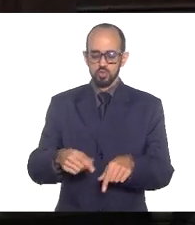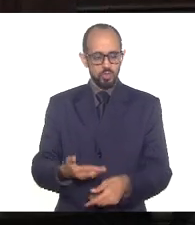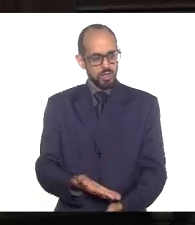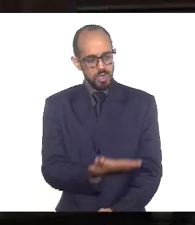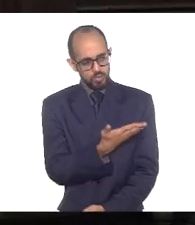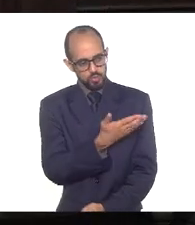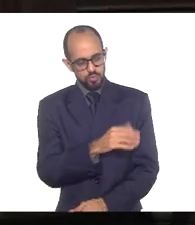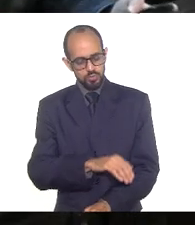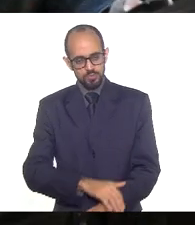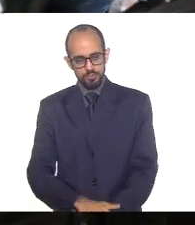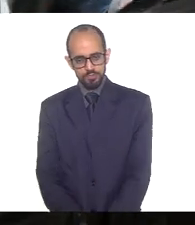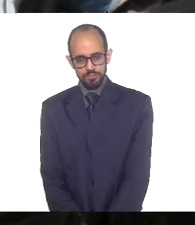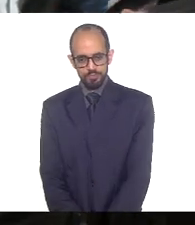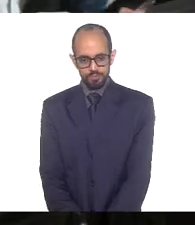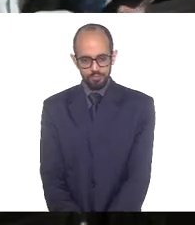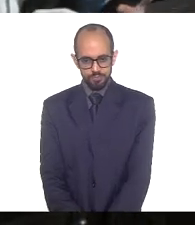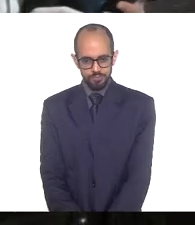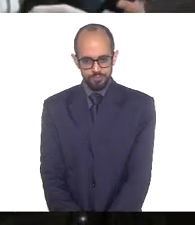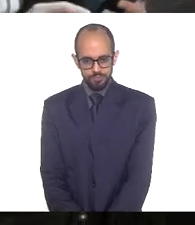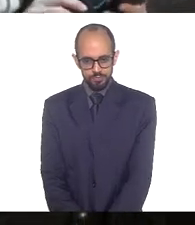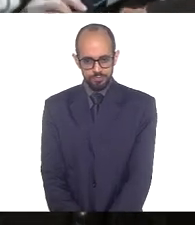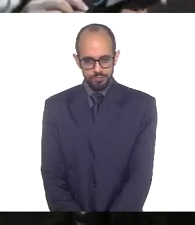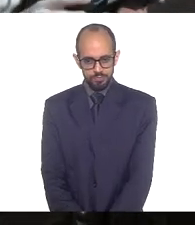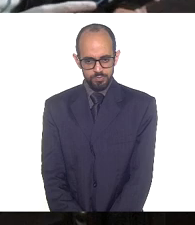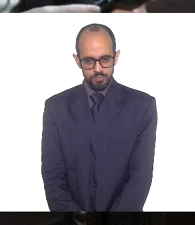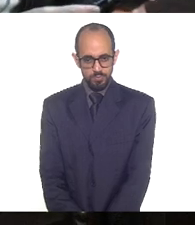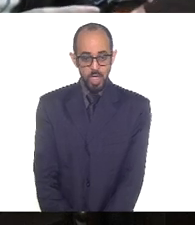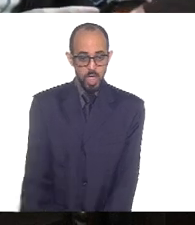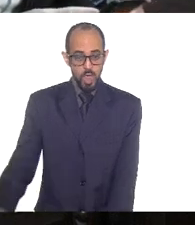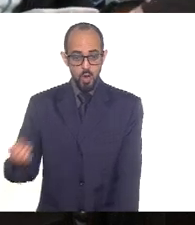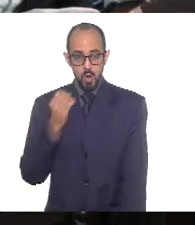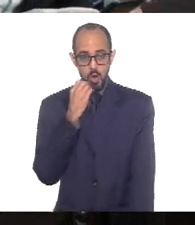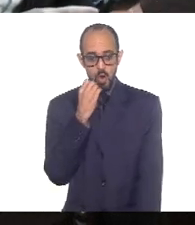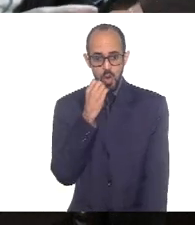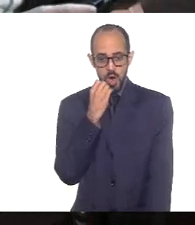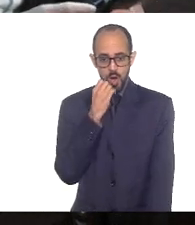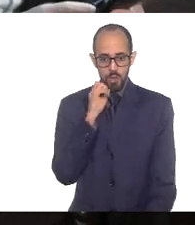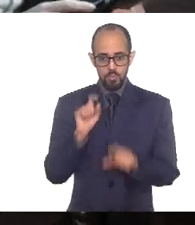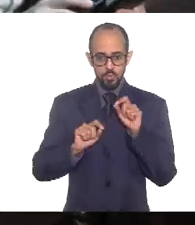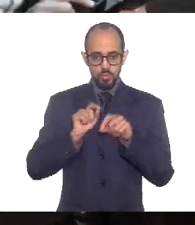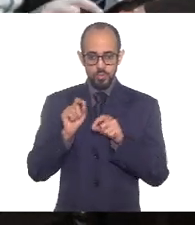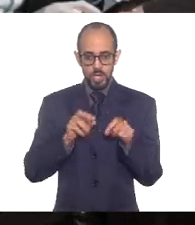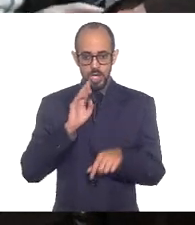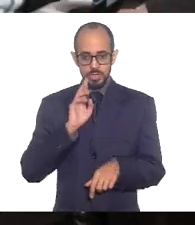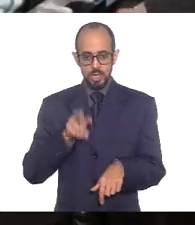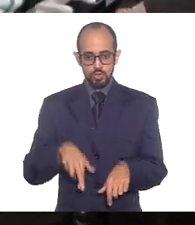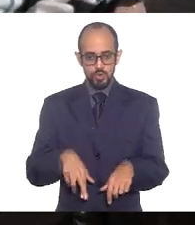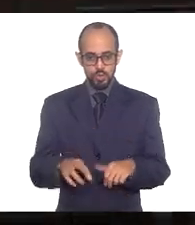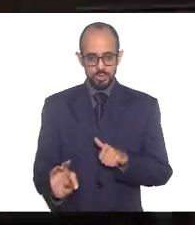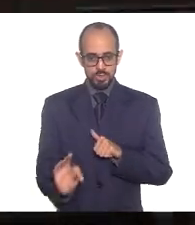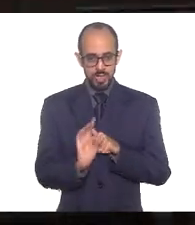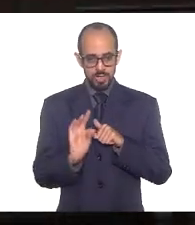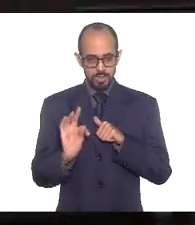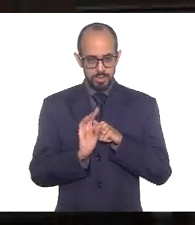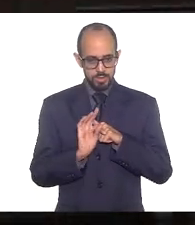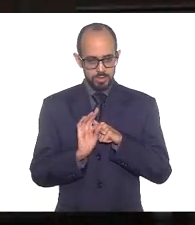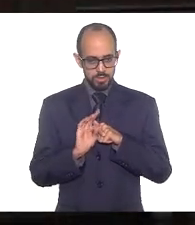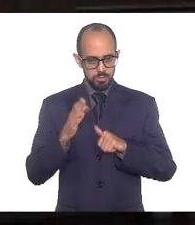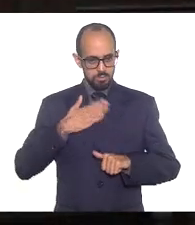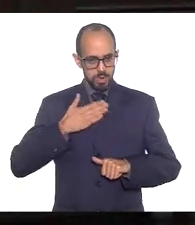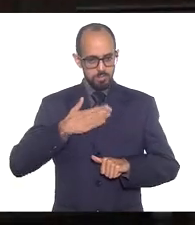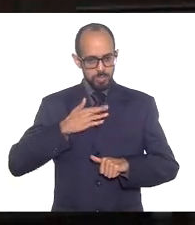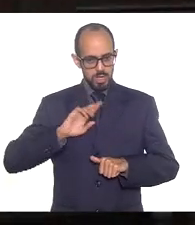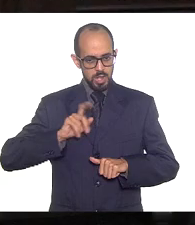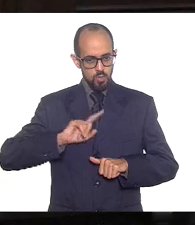Estado o próprio as razões técnicas e aqui não me caber a